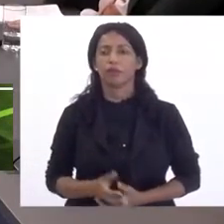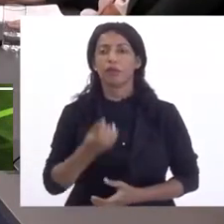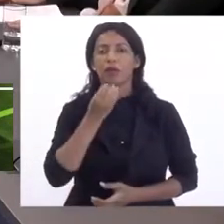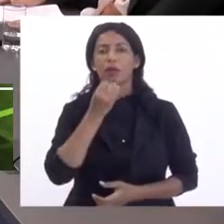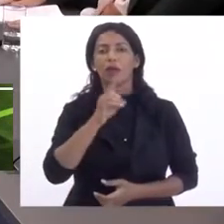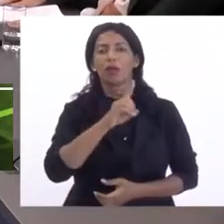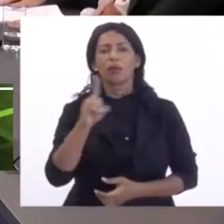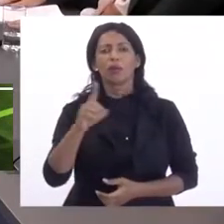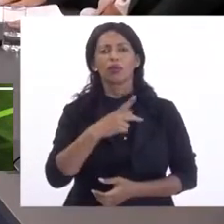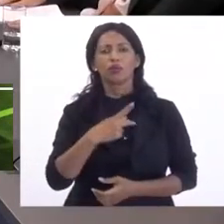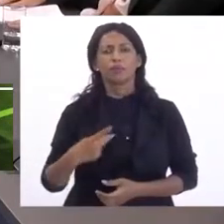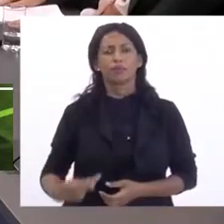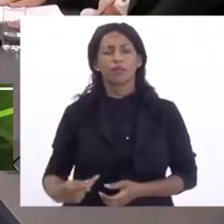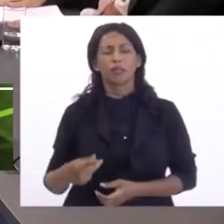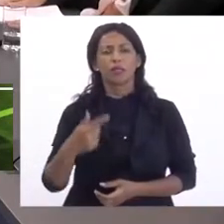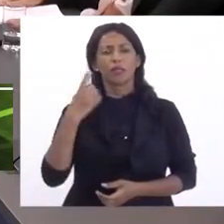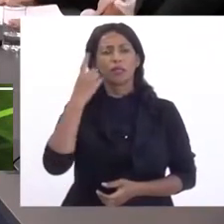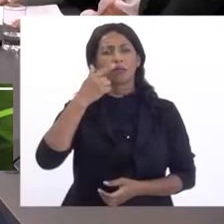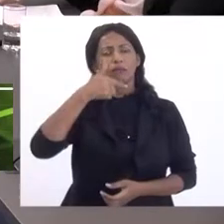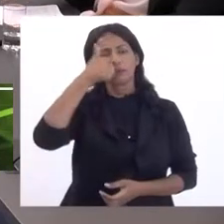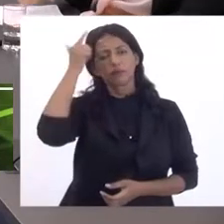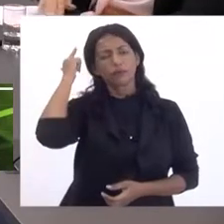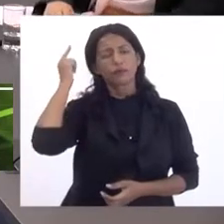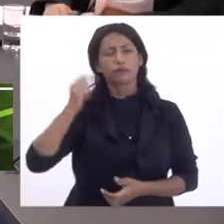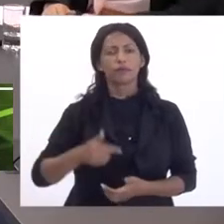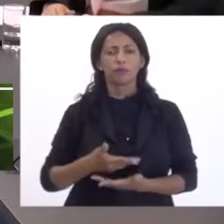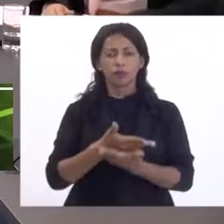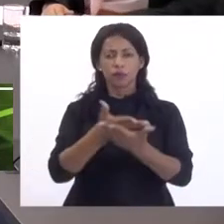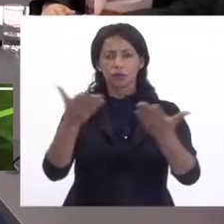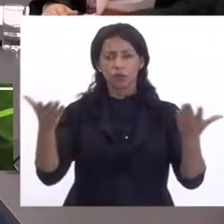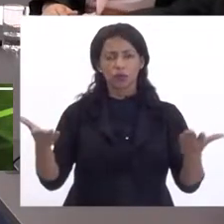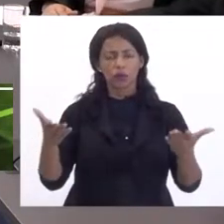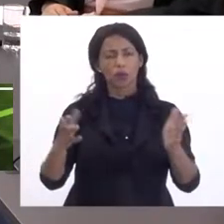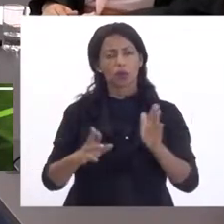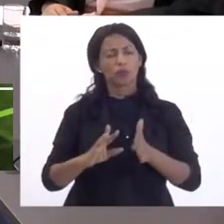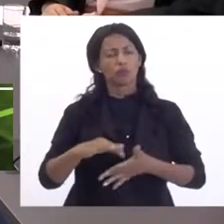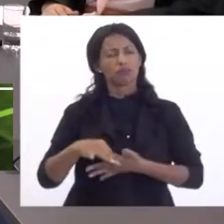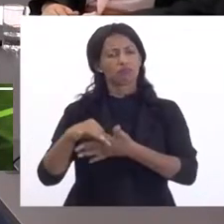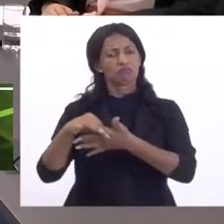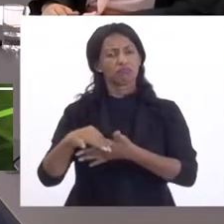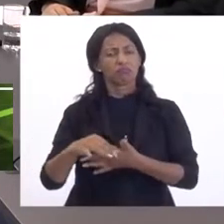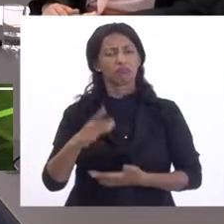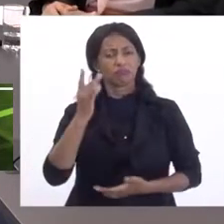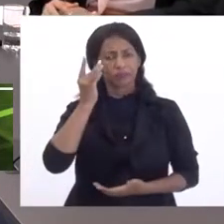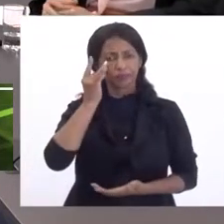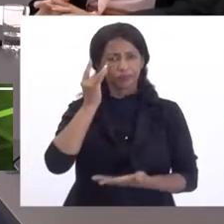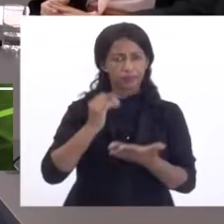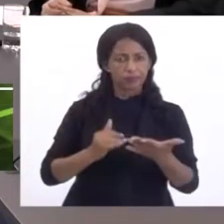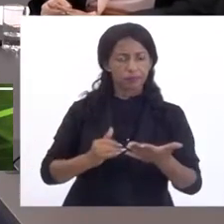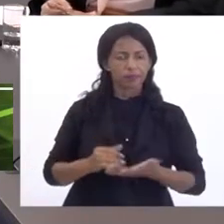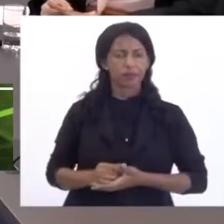Bom dia, senhor presidente, deputado Luiz Paulo, demais autoridades, demais presentes, né?